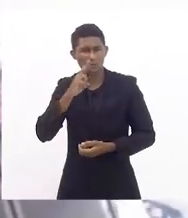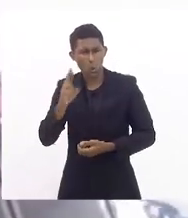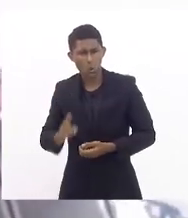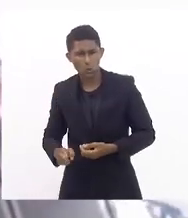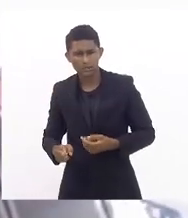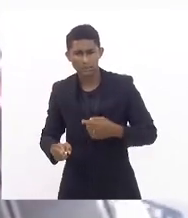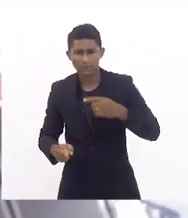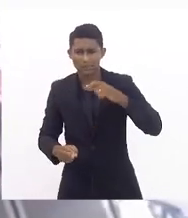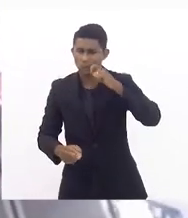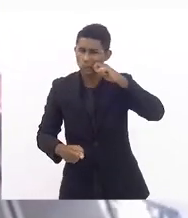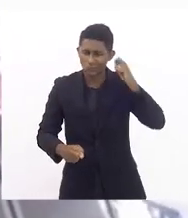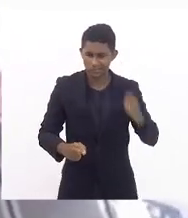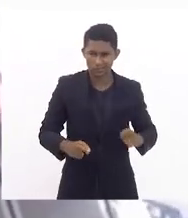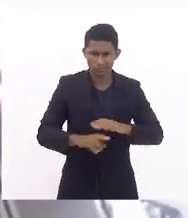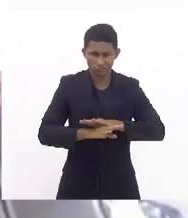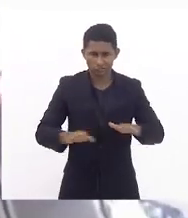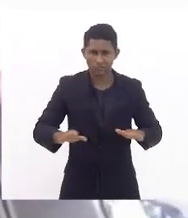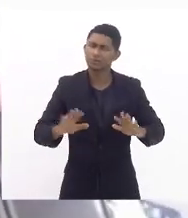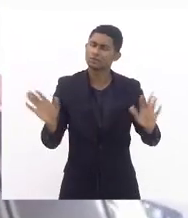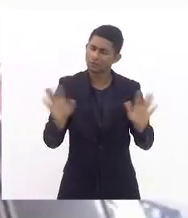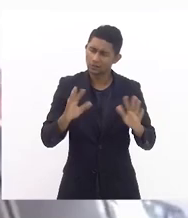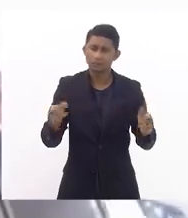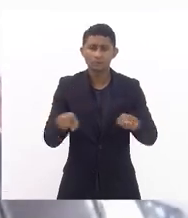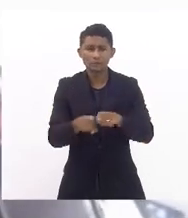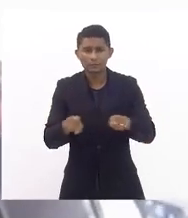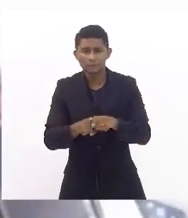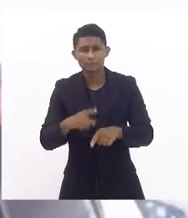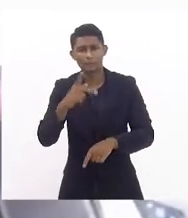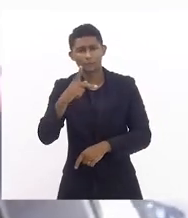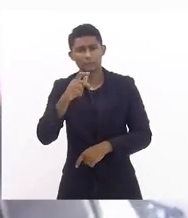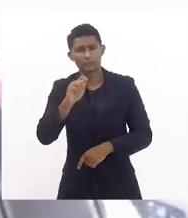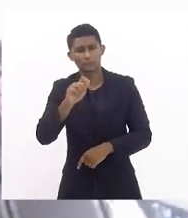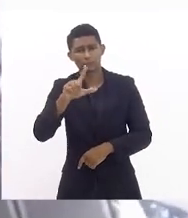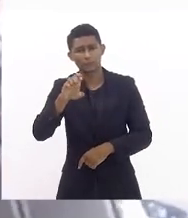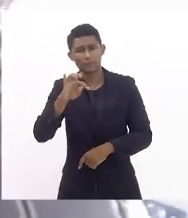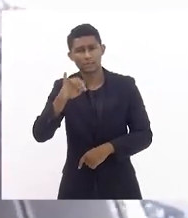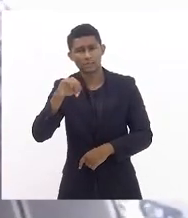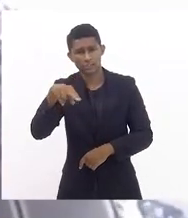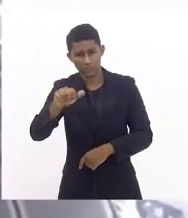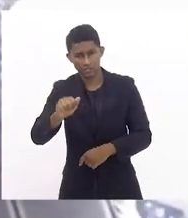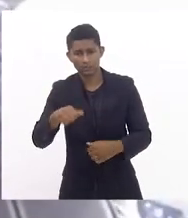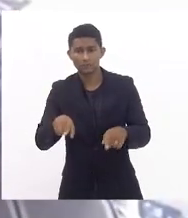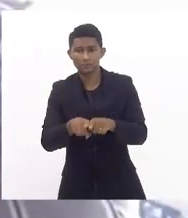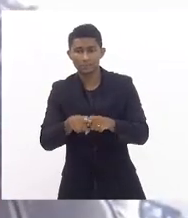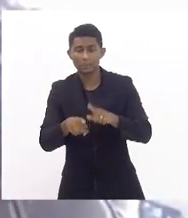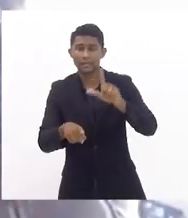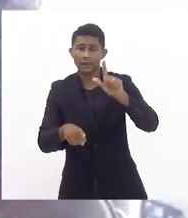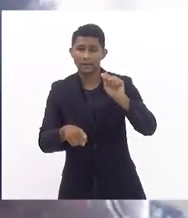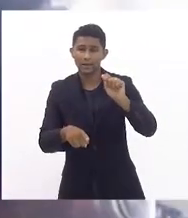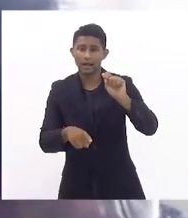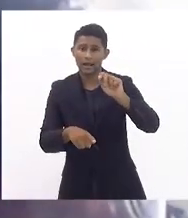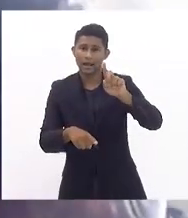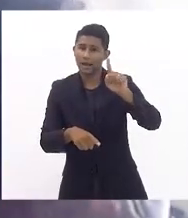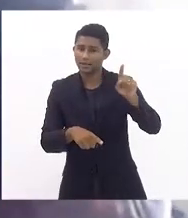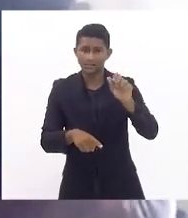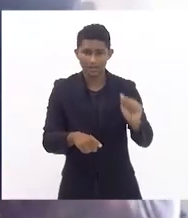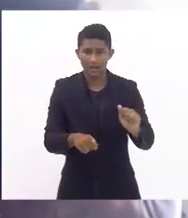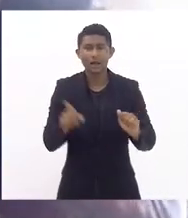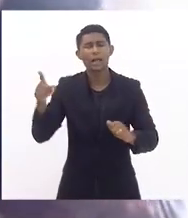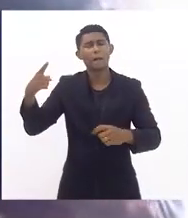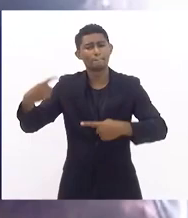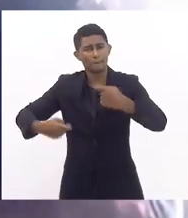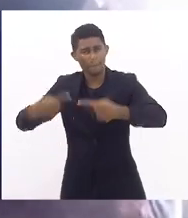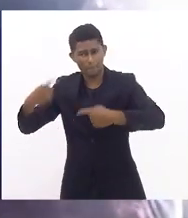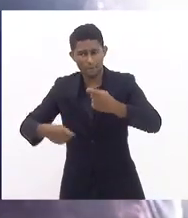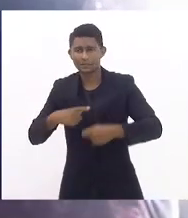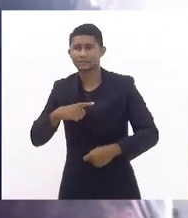mas a própria Palestina e Faixa de Gaza, né, é uma situação de instabilidade permanente. Então,